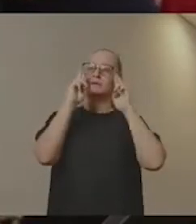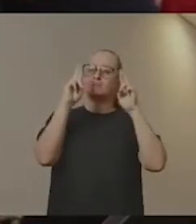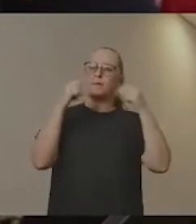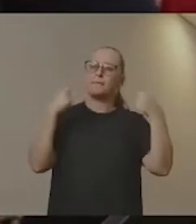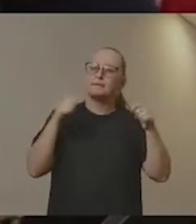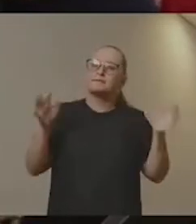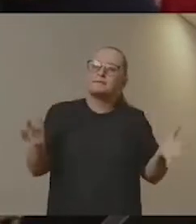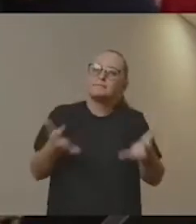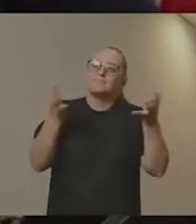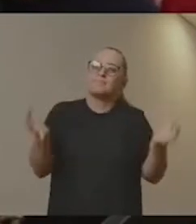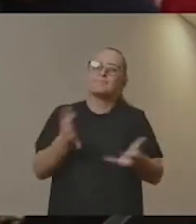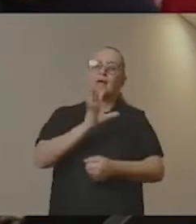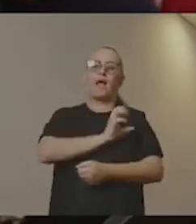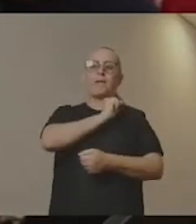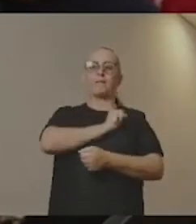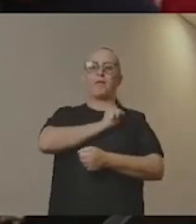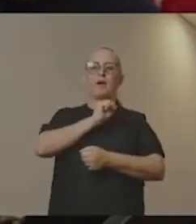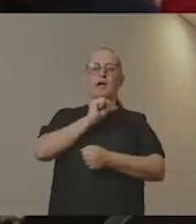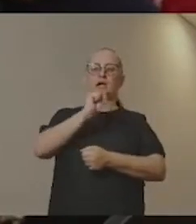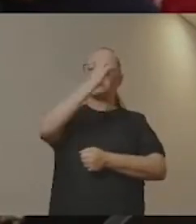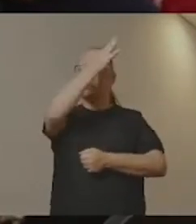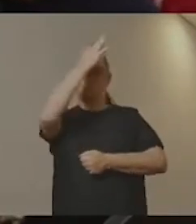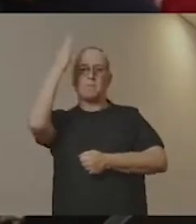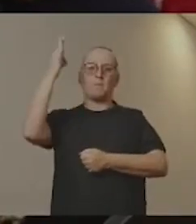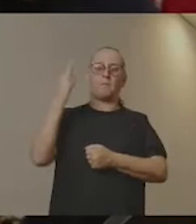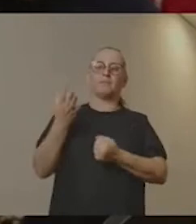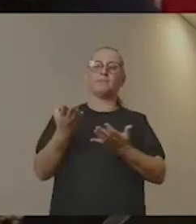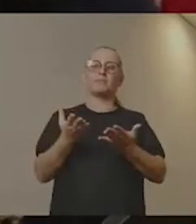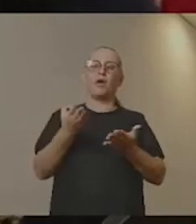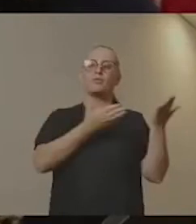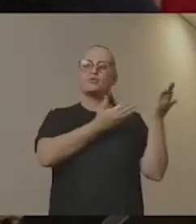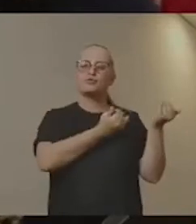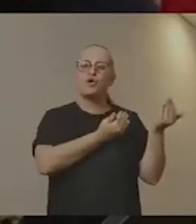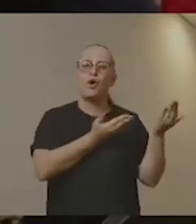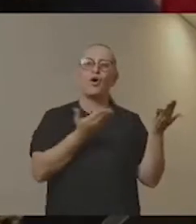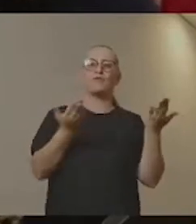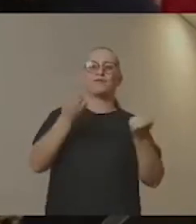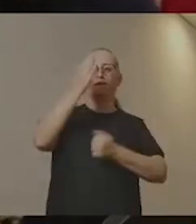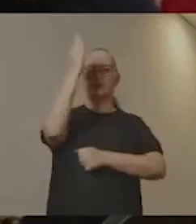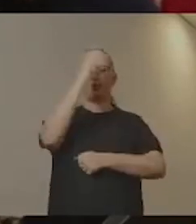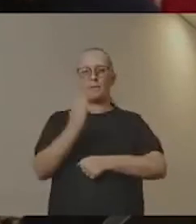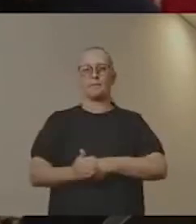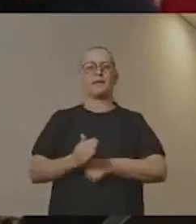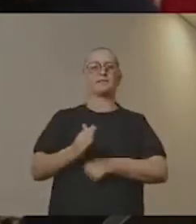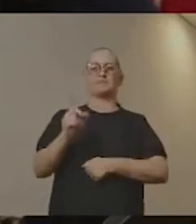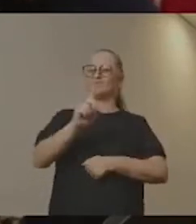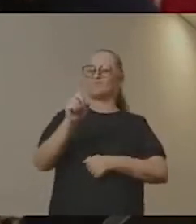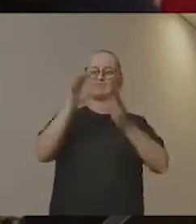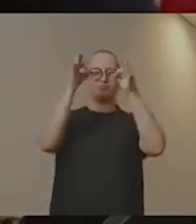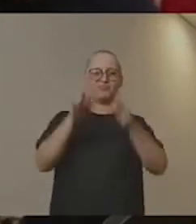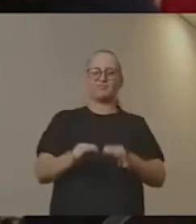não estimular a ser ignorante. O jovem no Brasil não é levado a sério. Valores para pôr limites e